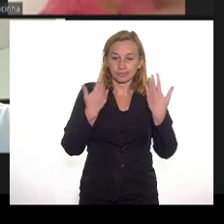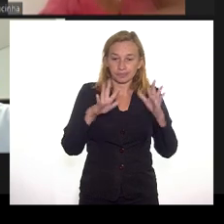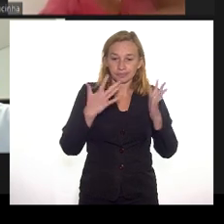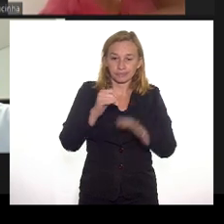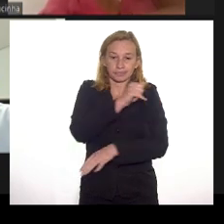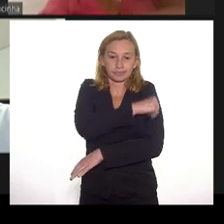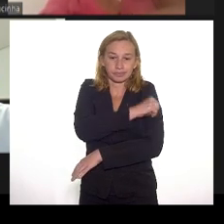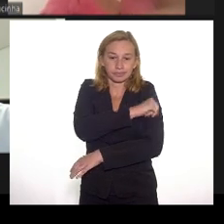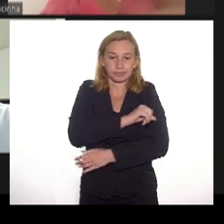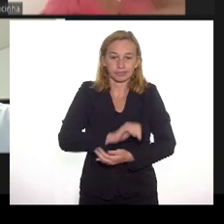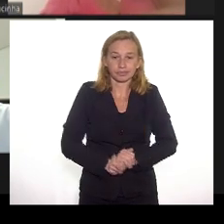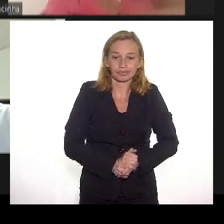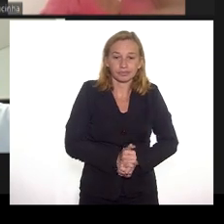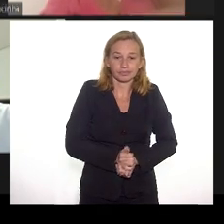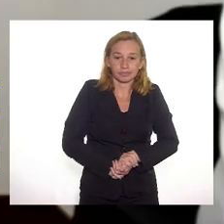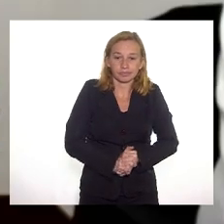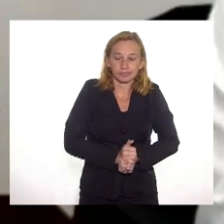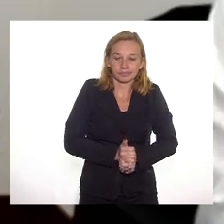Janeiro.